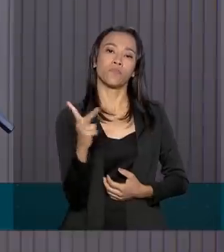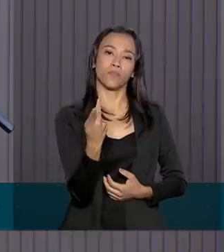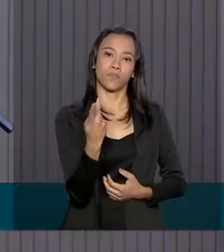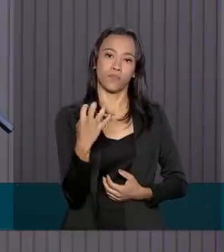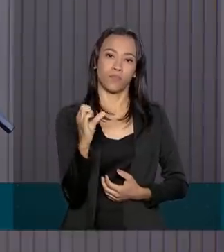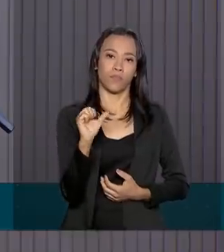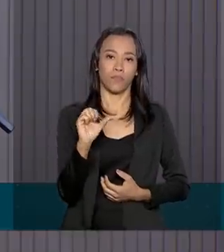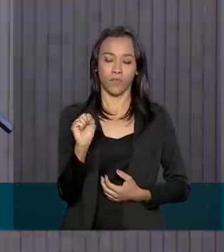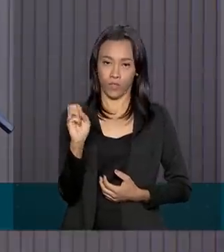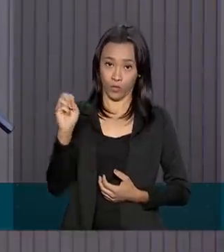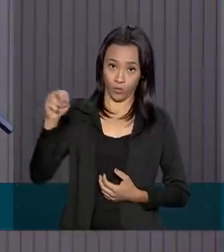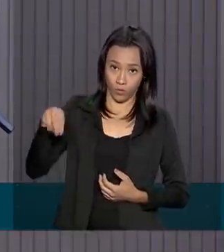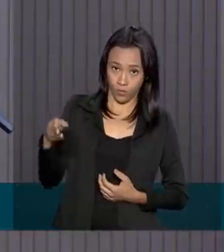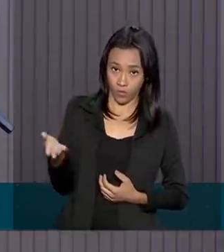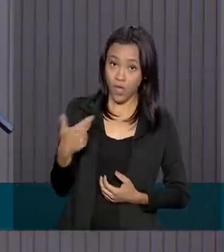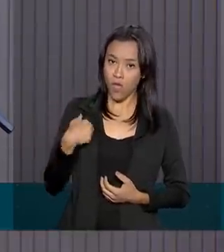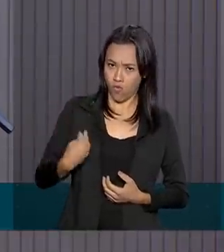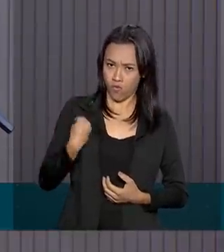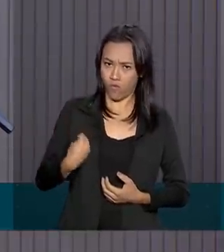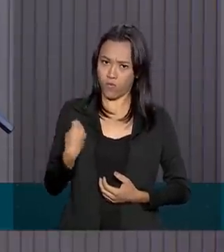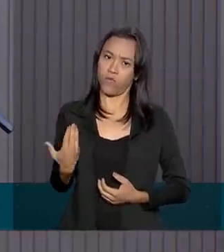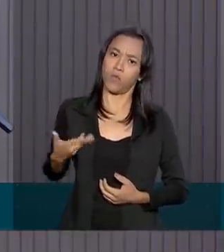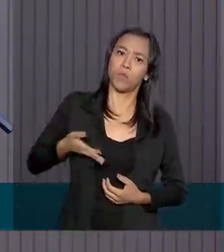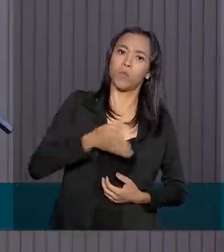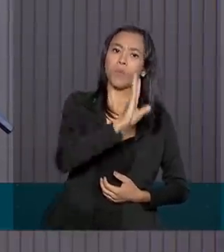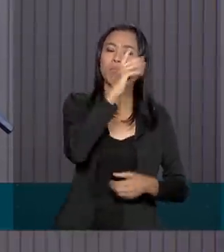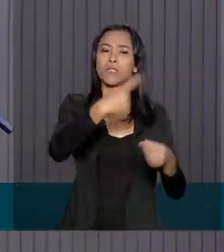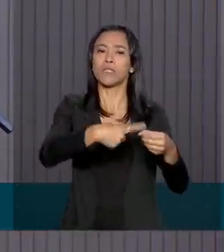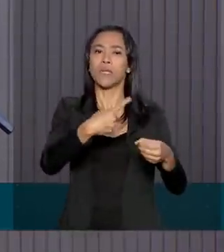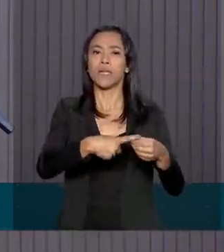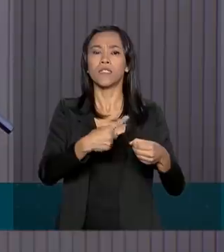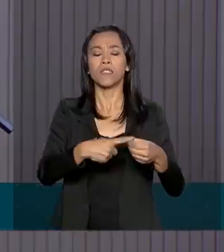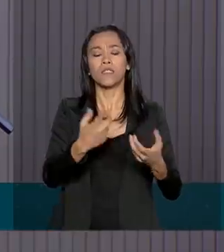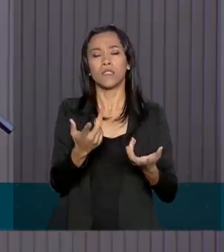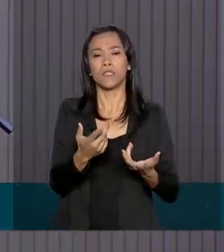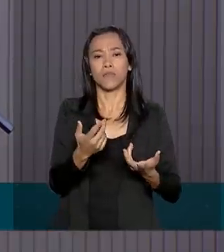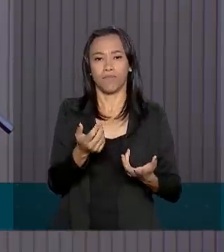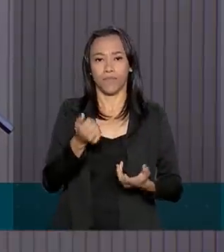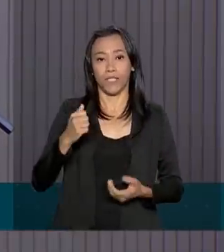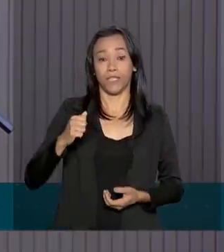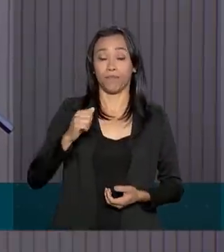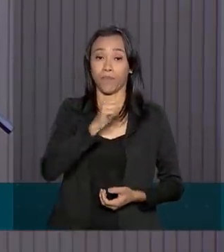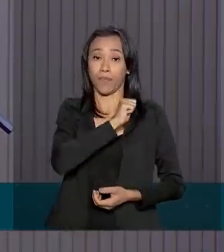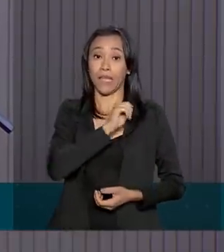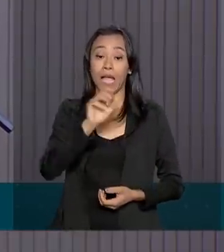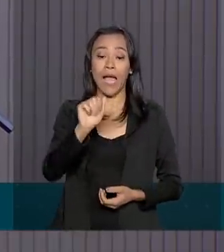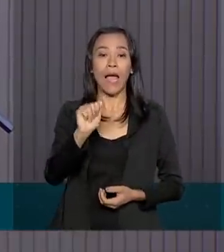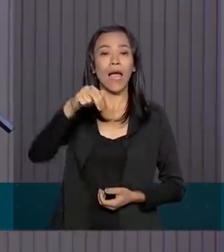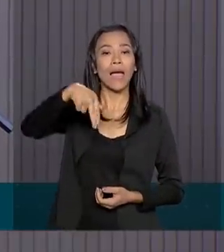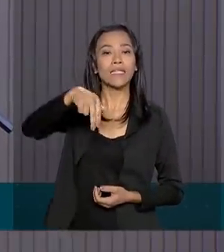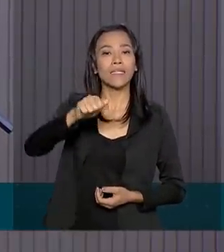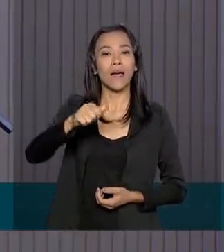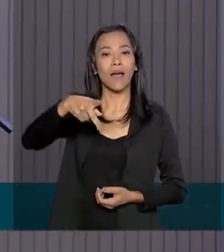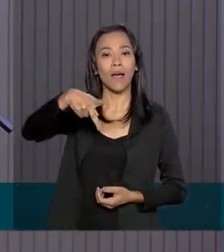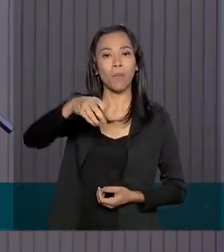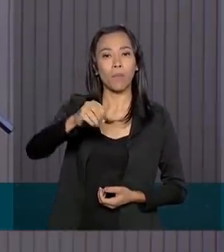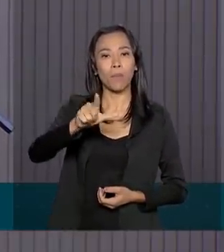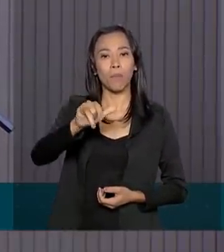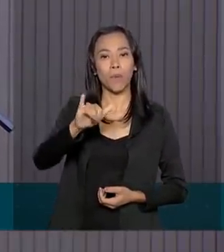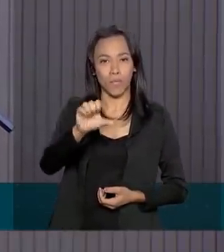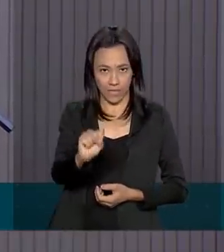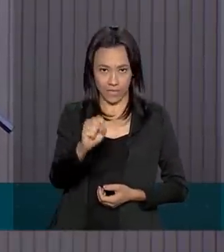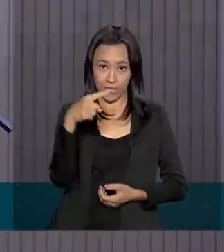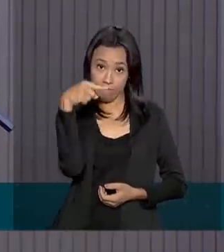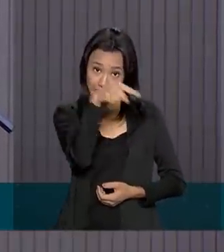Eu estava em Anápolis, num carro de som, numa pré-campanha. Pré-campanha, Dias Toffoli, deixa bem claro. Não